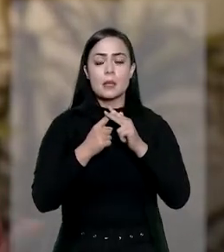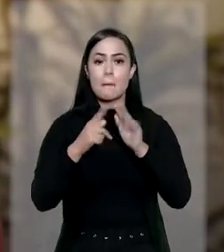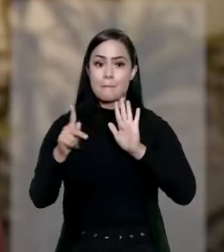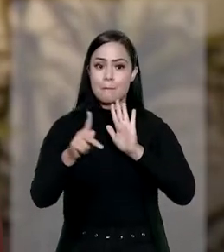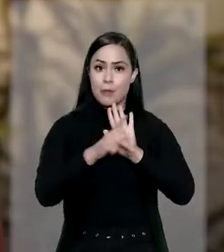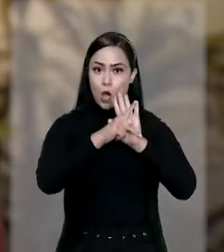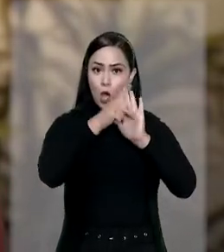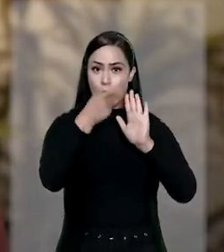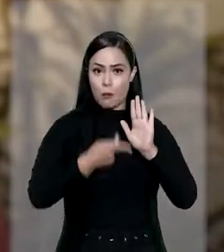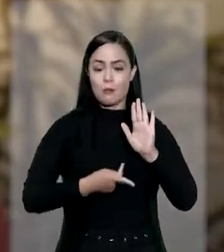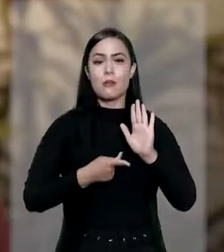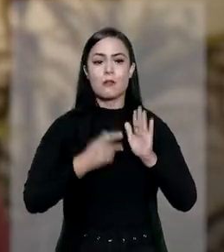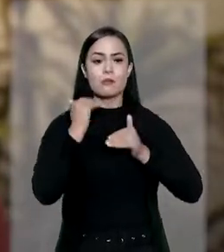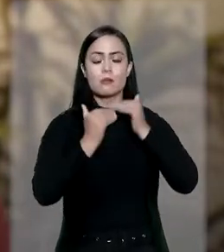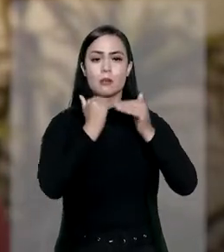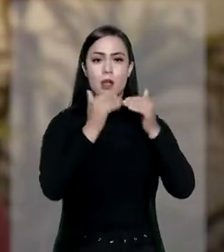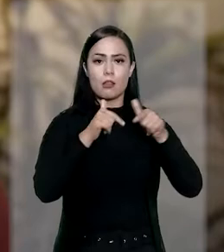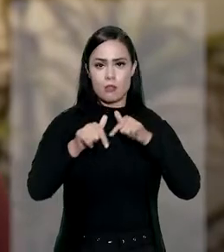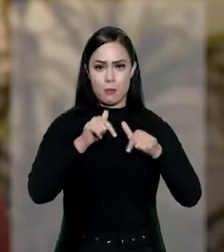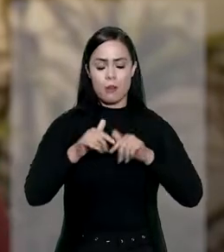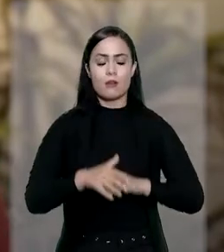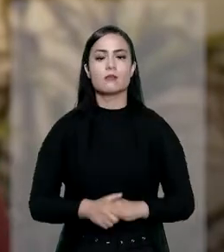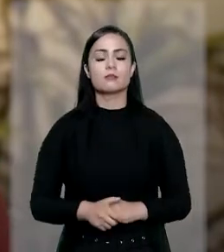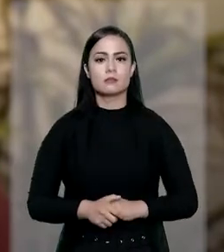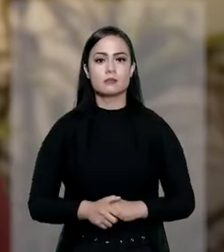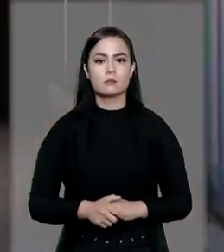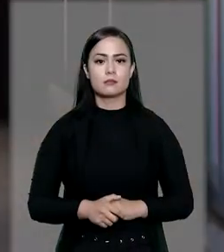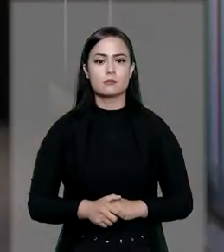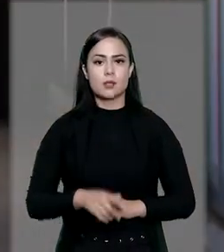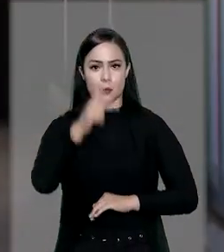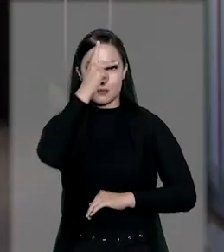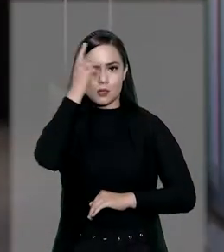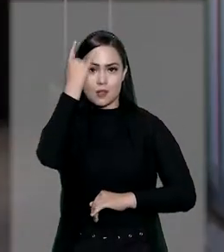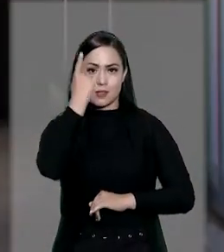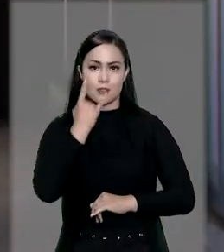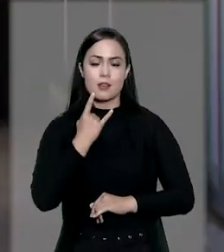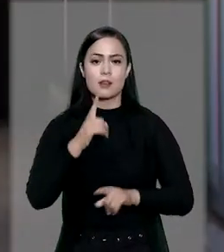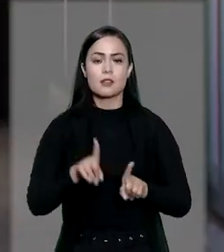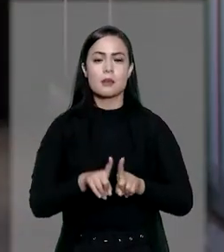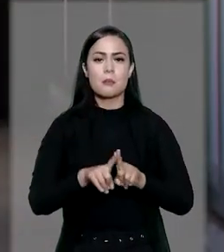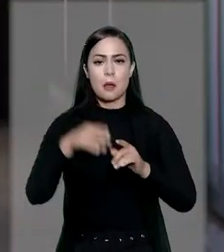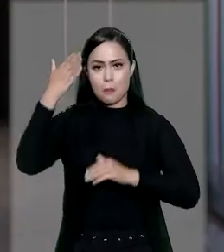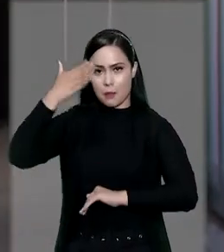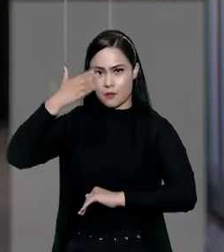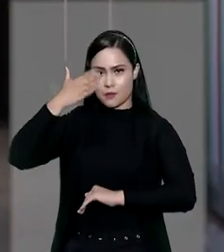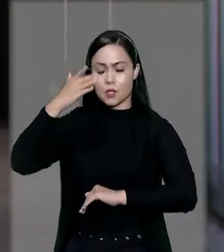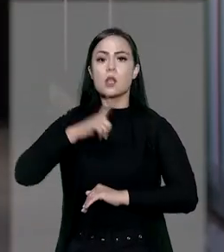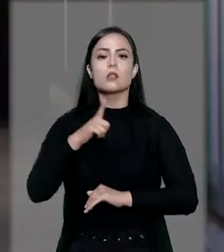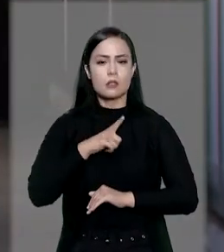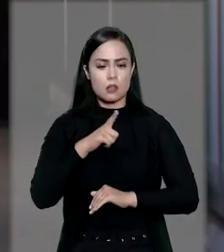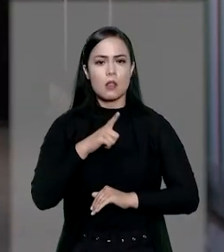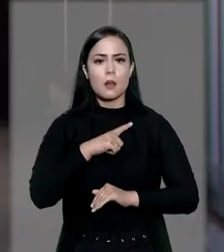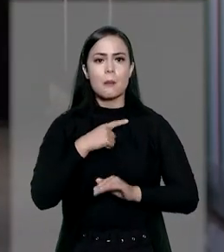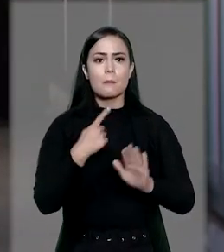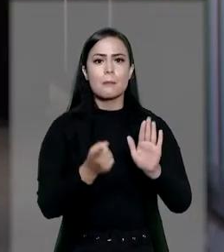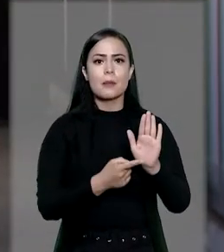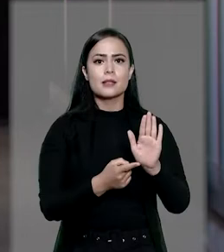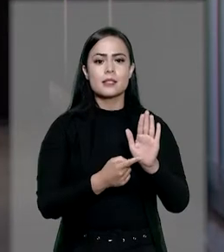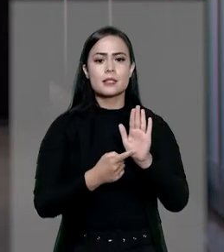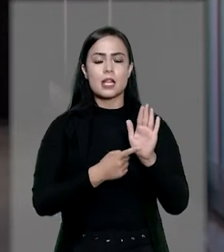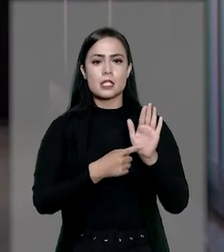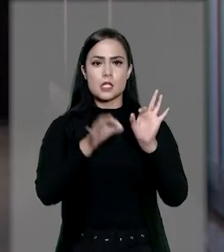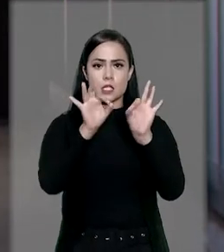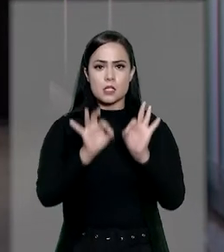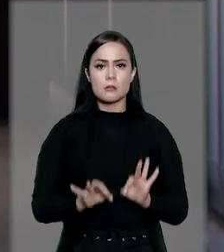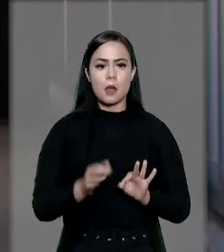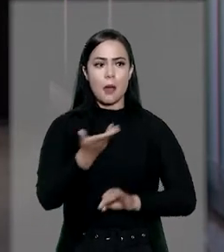ferramentas especializadas para desempenhar os trabalhos. A pessoa cega e a com baixa visão devem ser